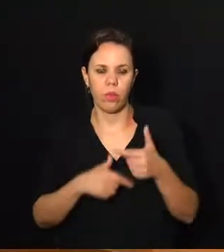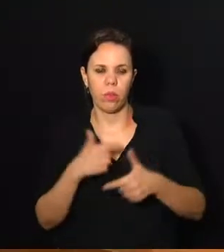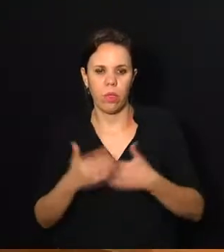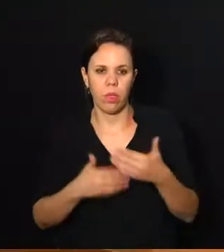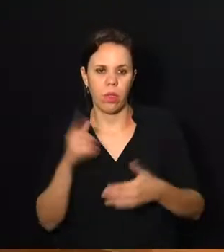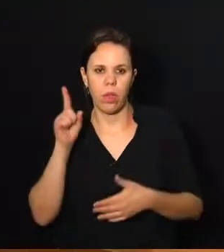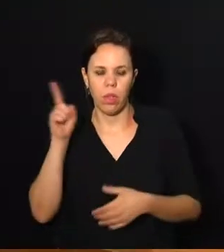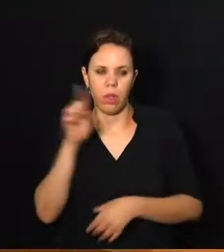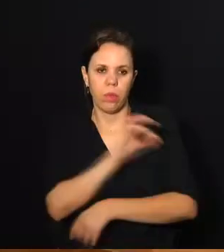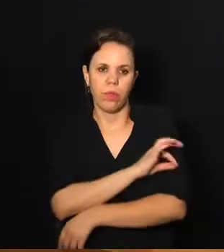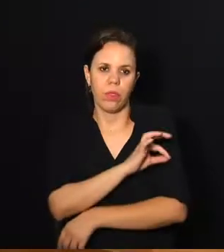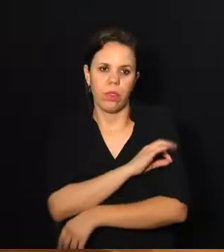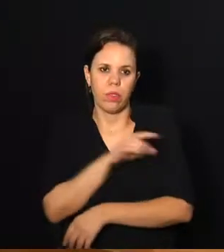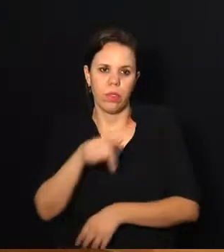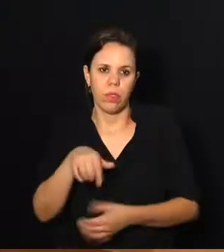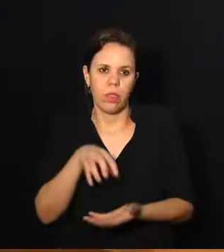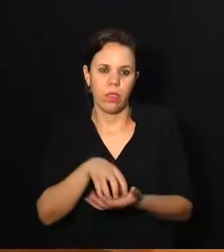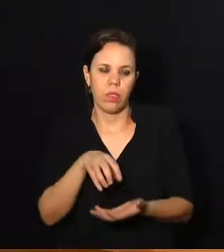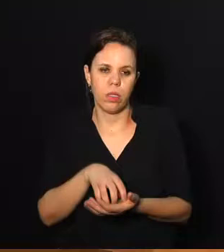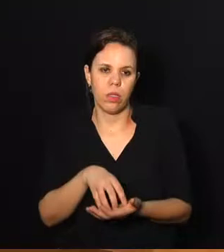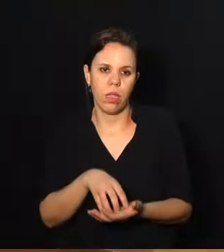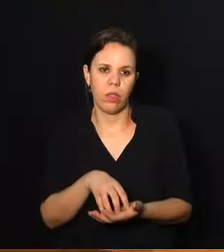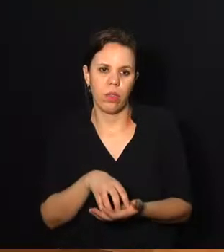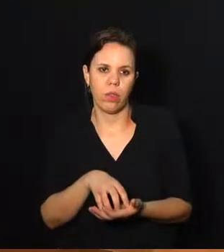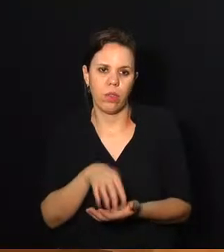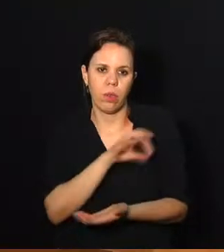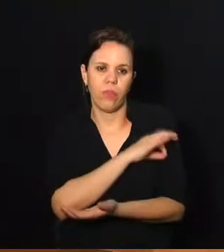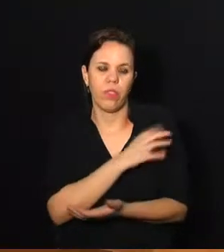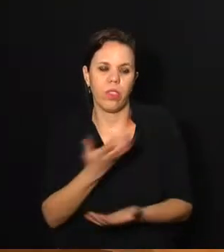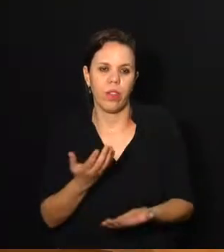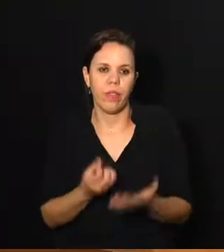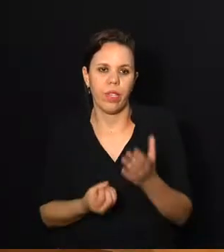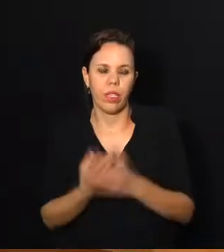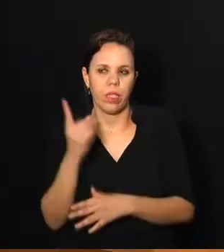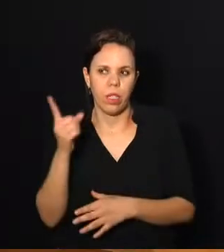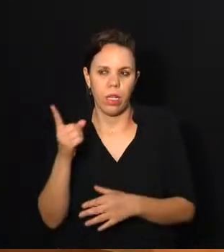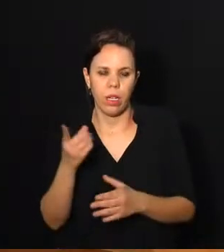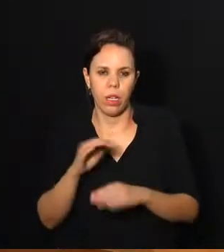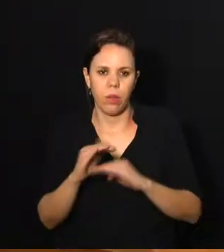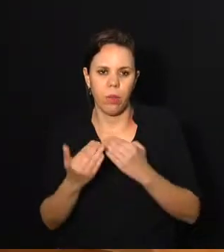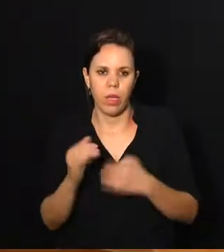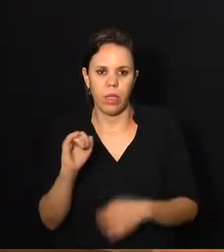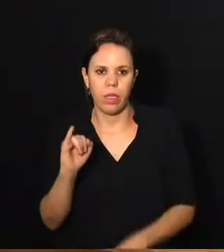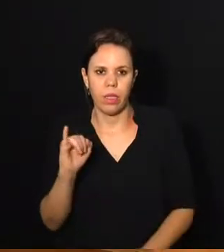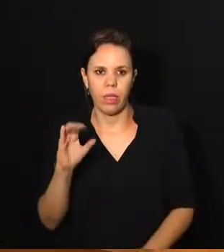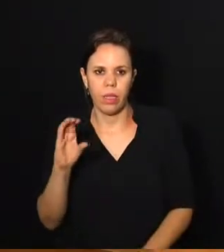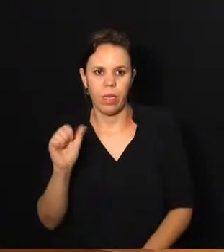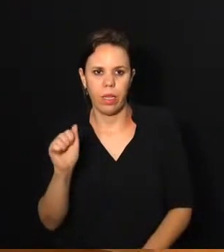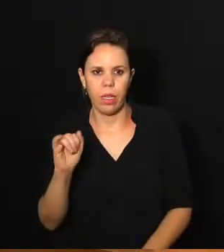lá desse centro que a Prefeitura vai criar no Jardim Icaraí. Se você tem informações, como é que está?